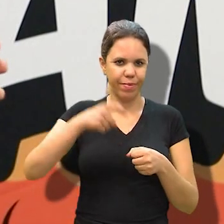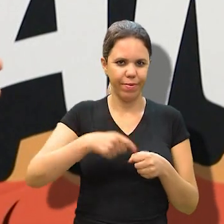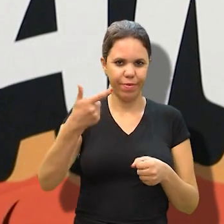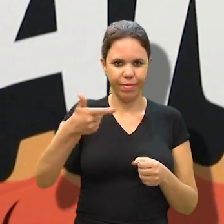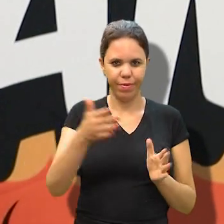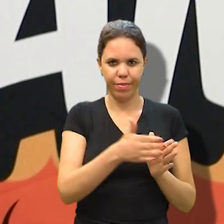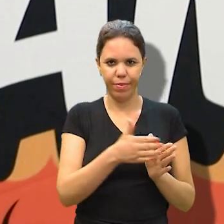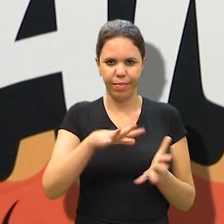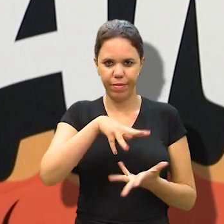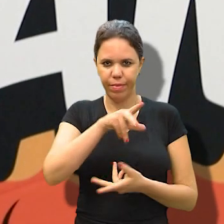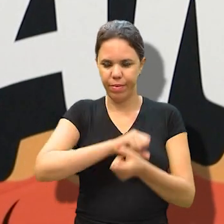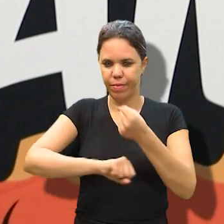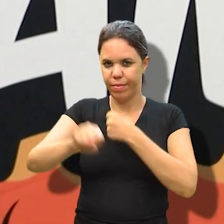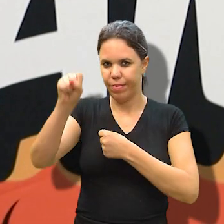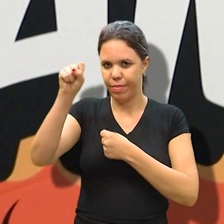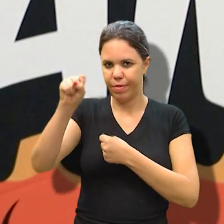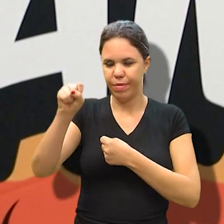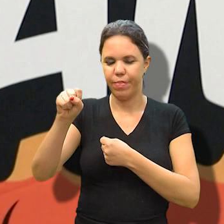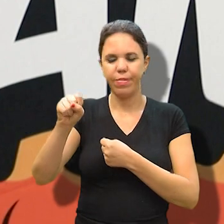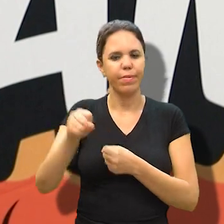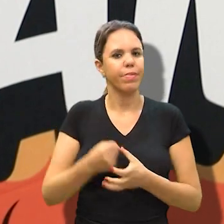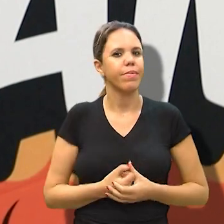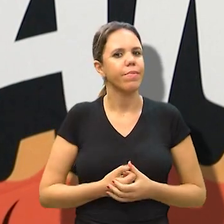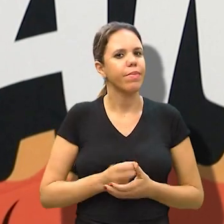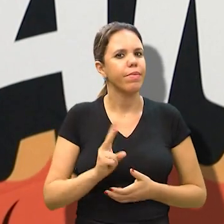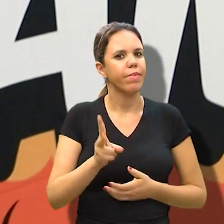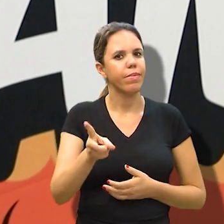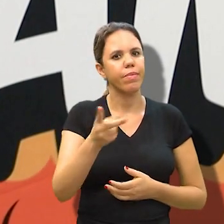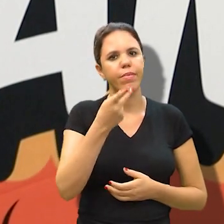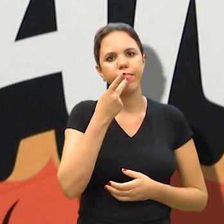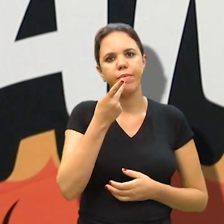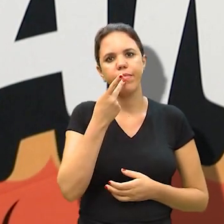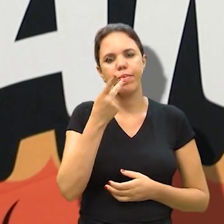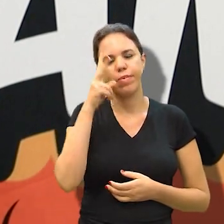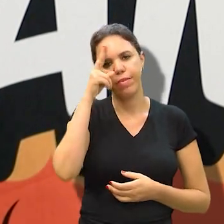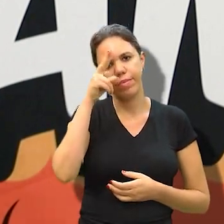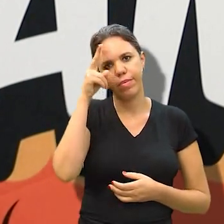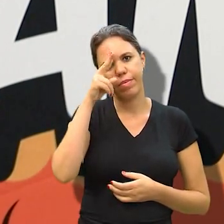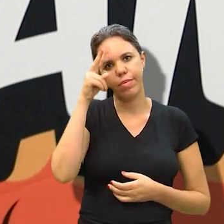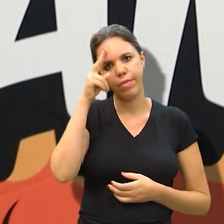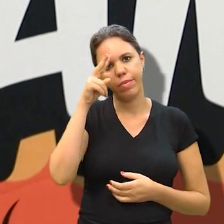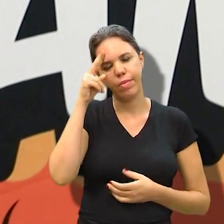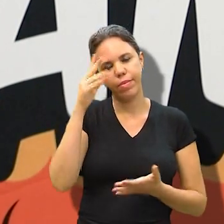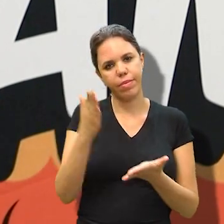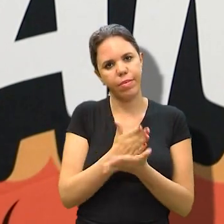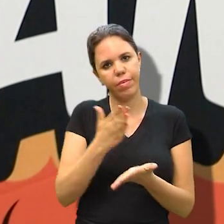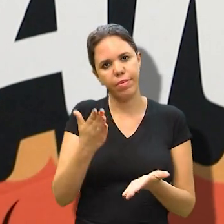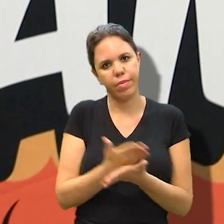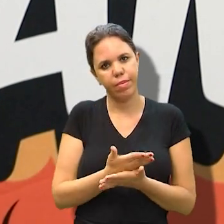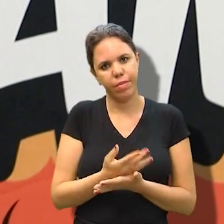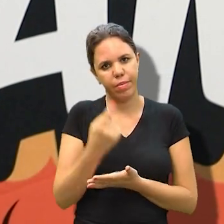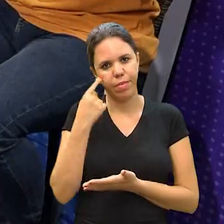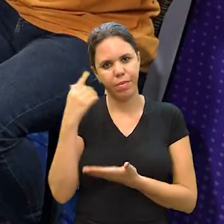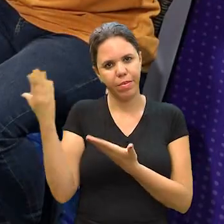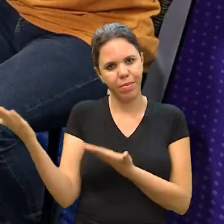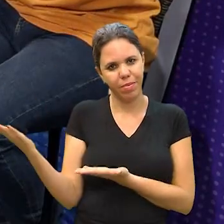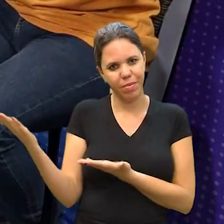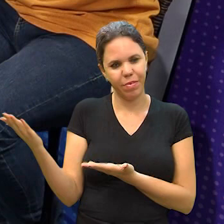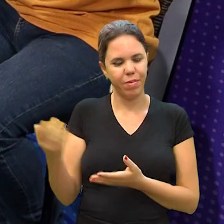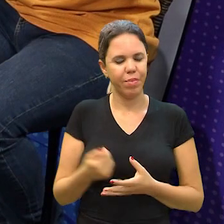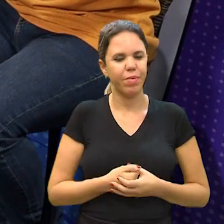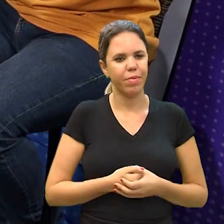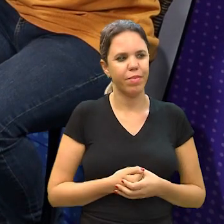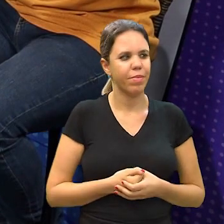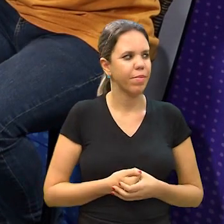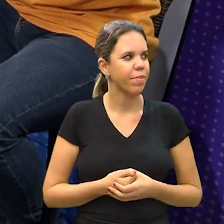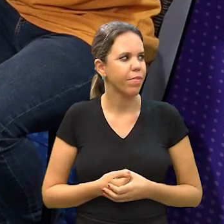Estamos de volta ao segundo bloco do Universo Épico e a gente segue aqui falando sobre histórias, sobre livro. E olha só quem